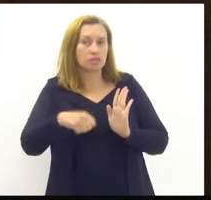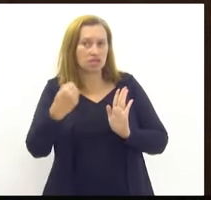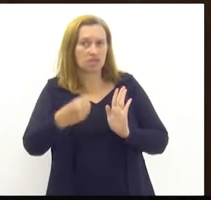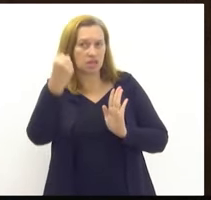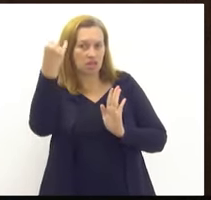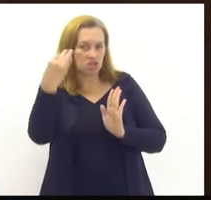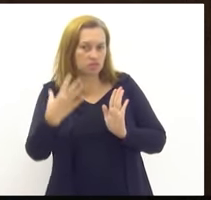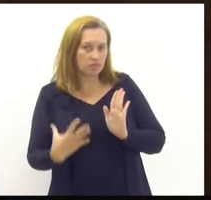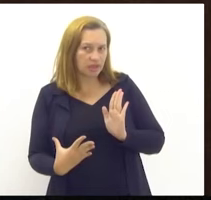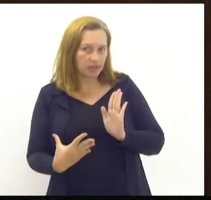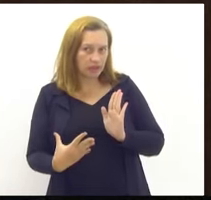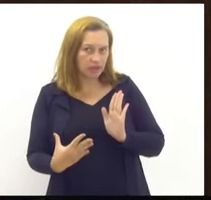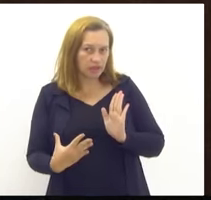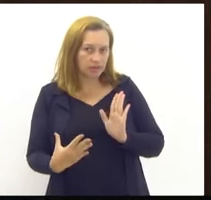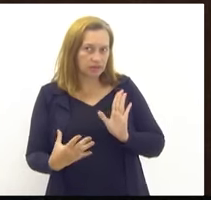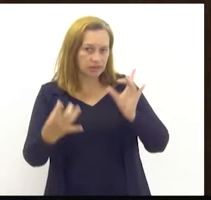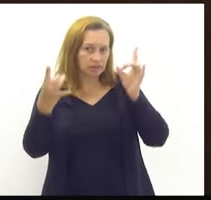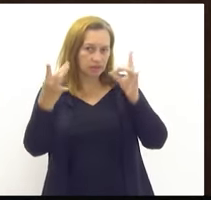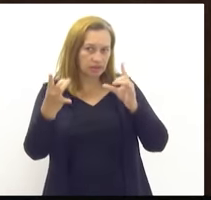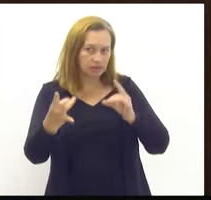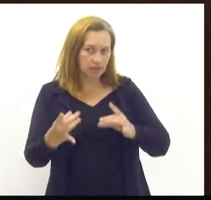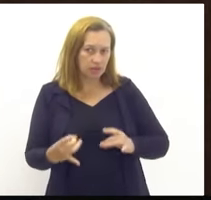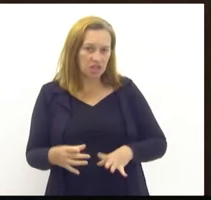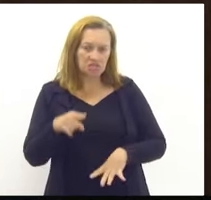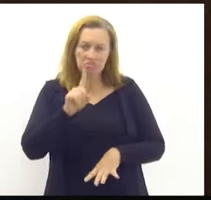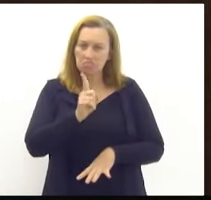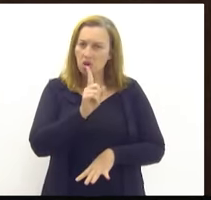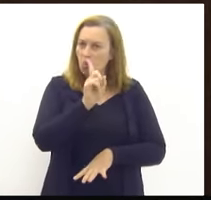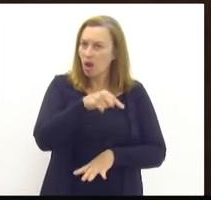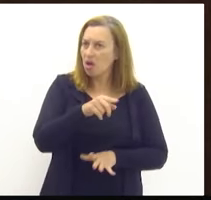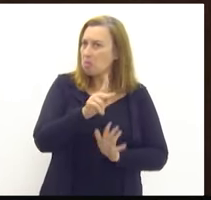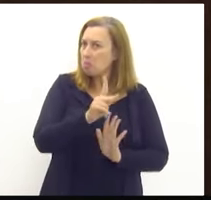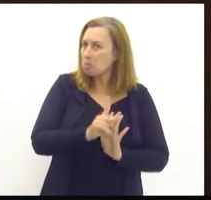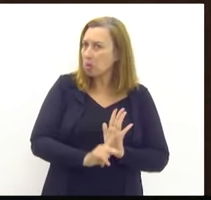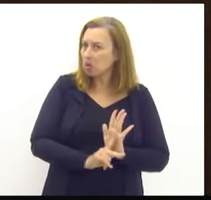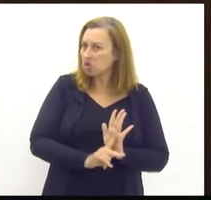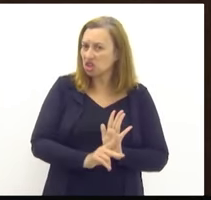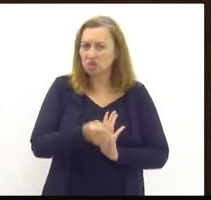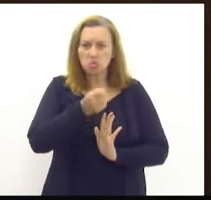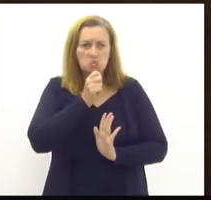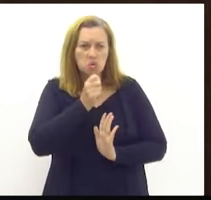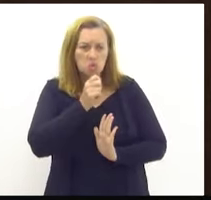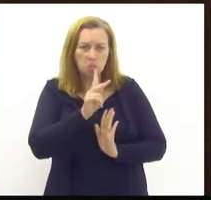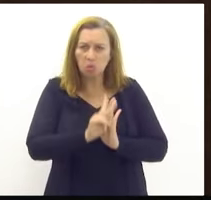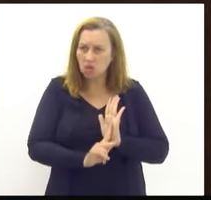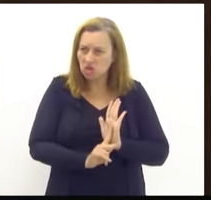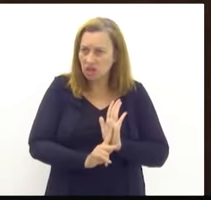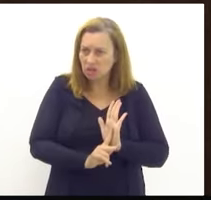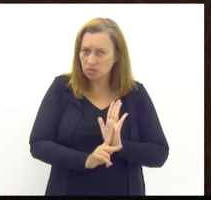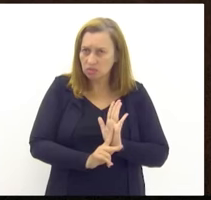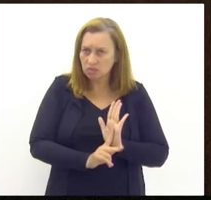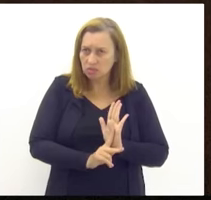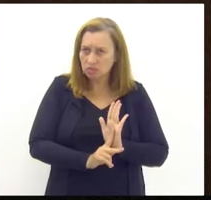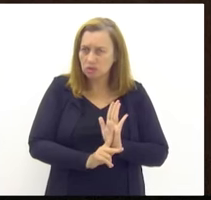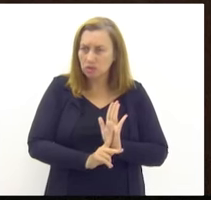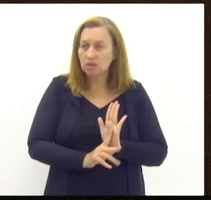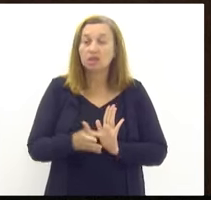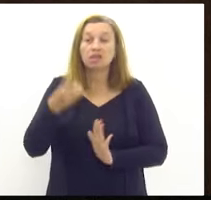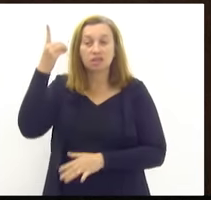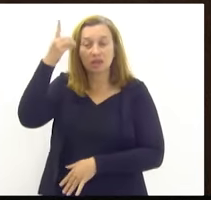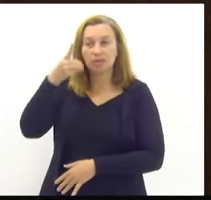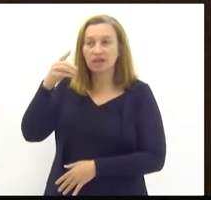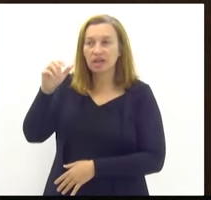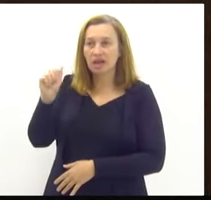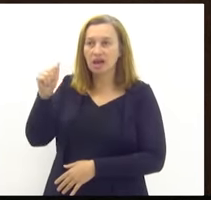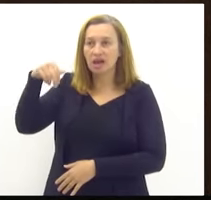não na discussão esclarecer Este não é um projeto nenhum desses projetos Deputado André